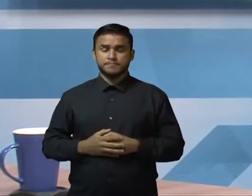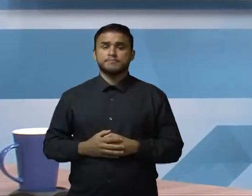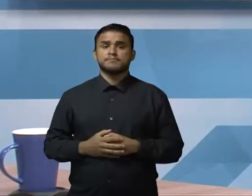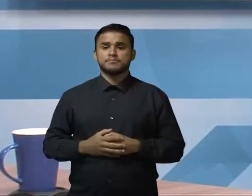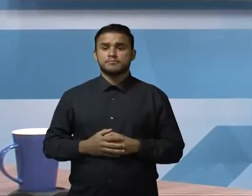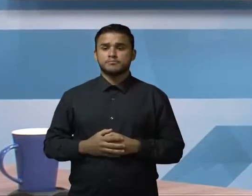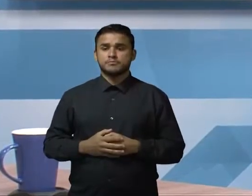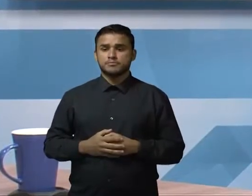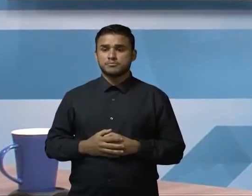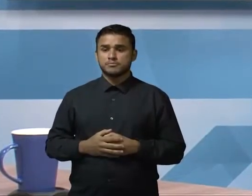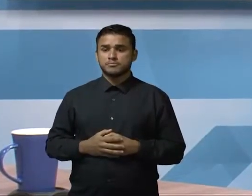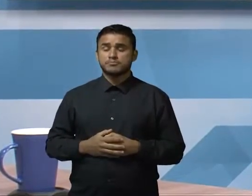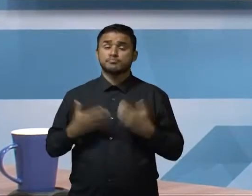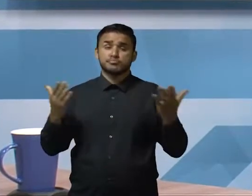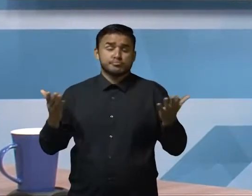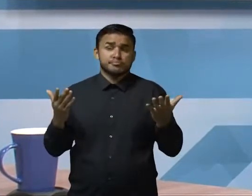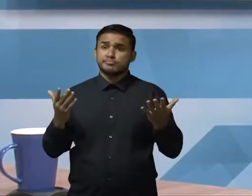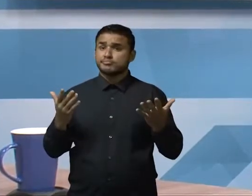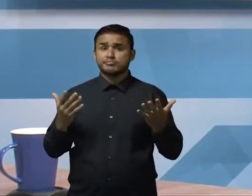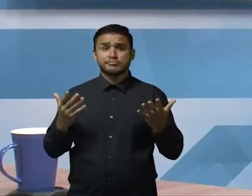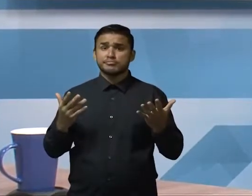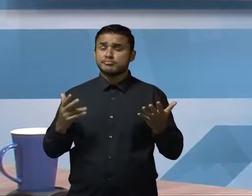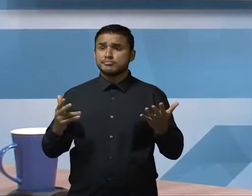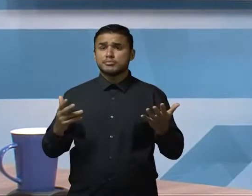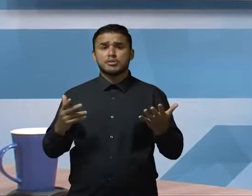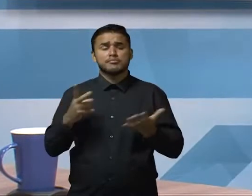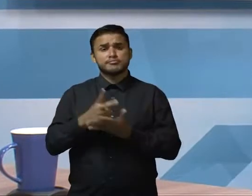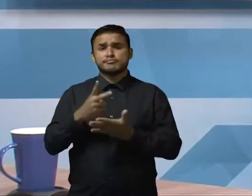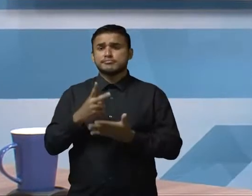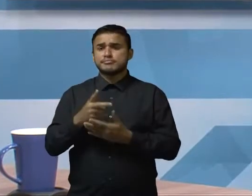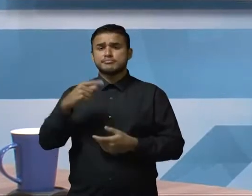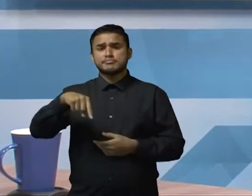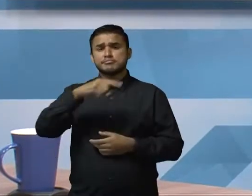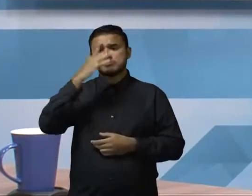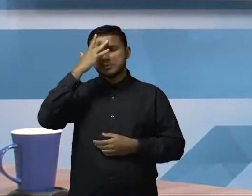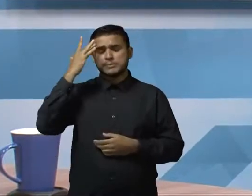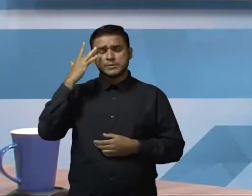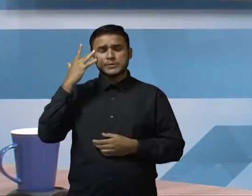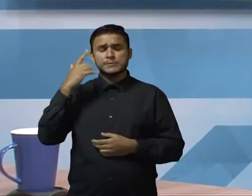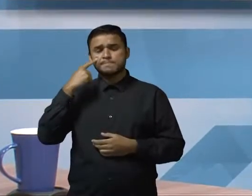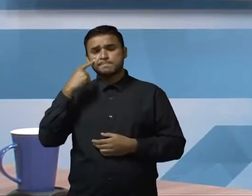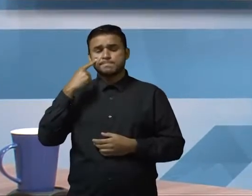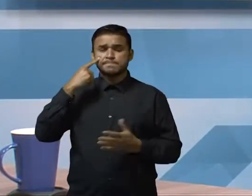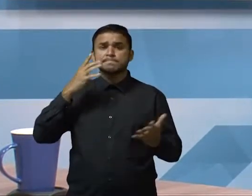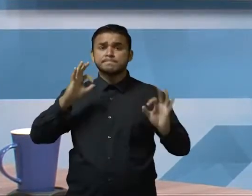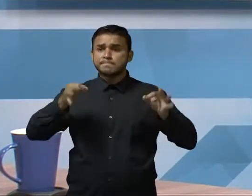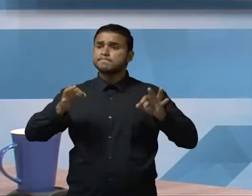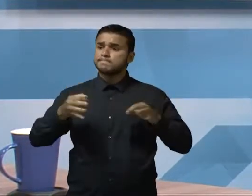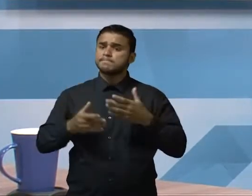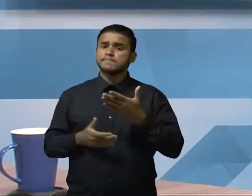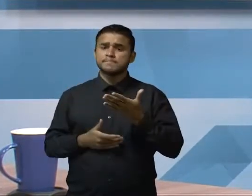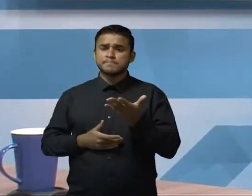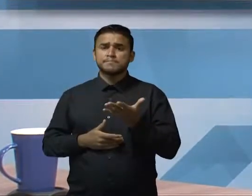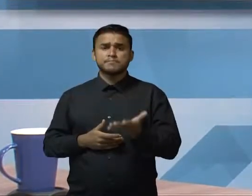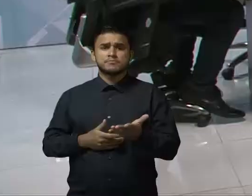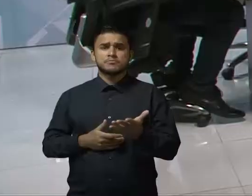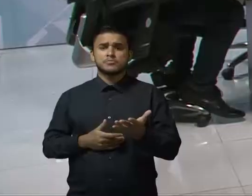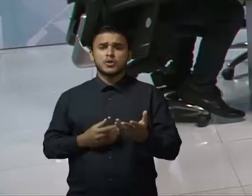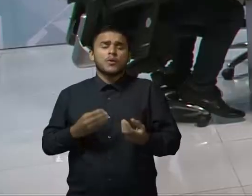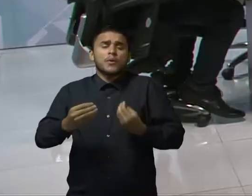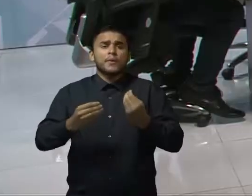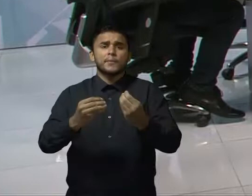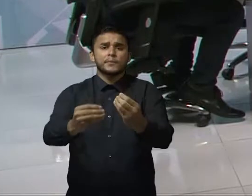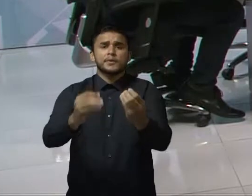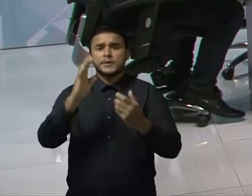É involuntário, obviamente, esse esquecimento da sociedade por esse sistema. Isso é uma coisa, quer dizer, inconsciente,